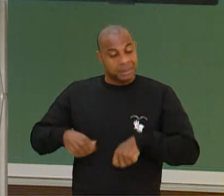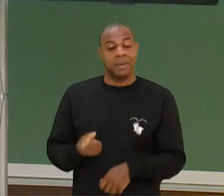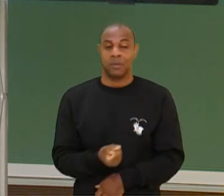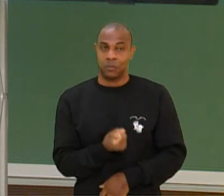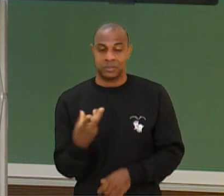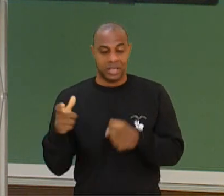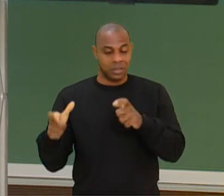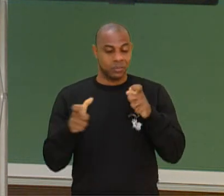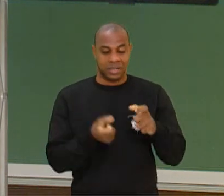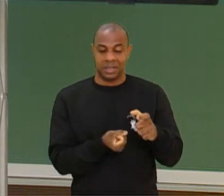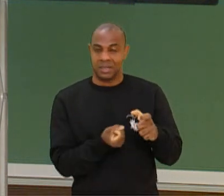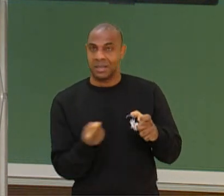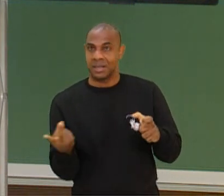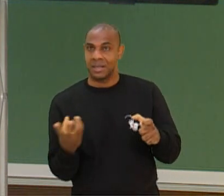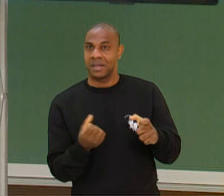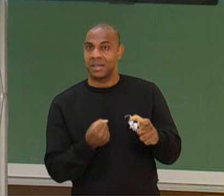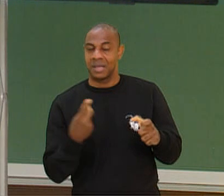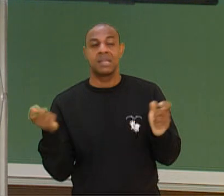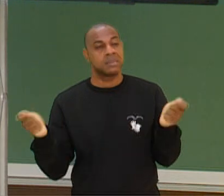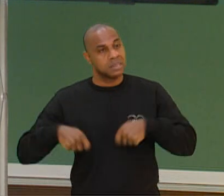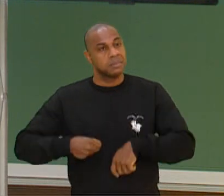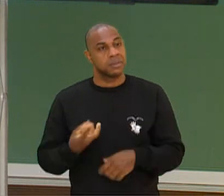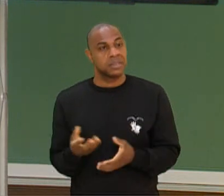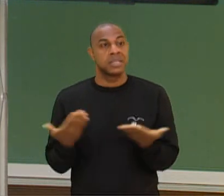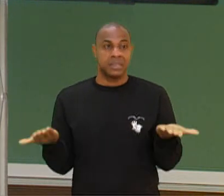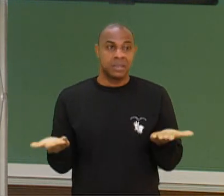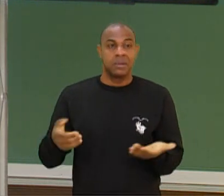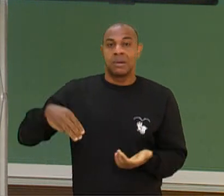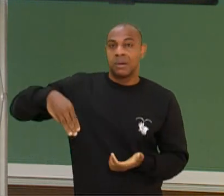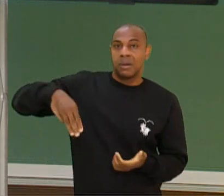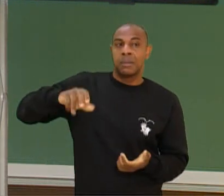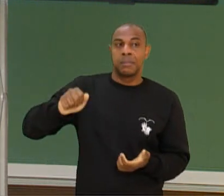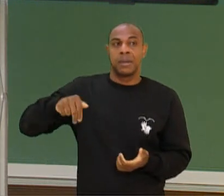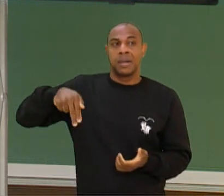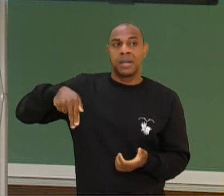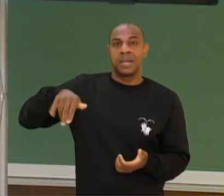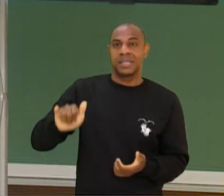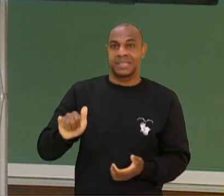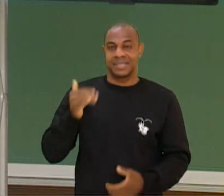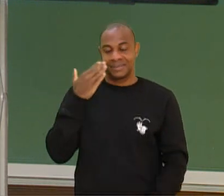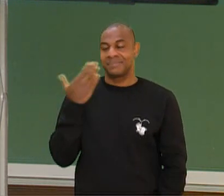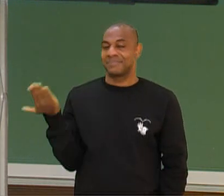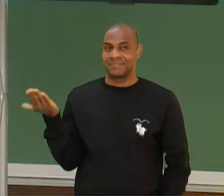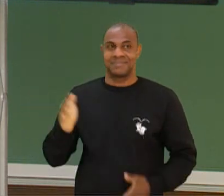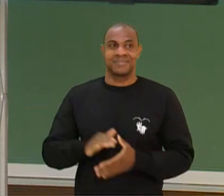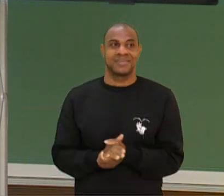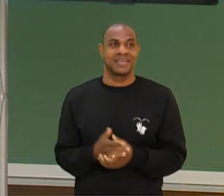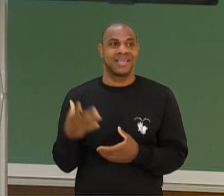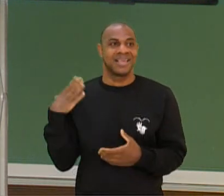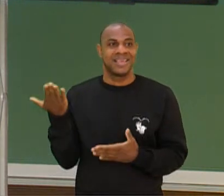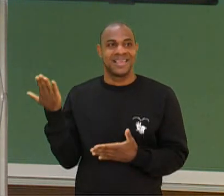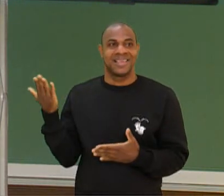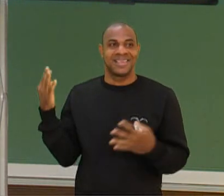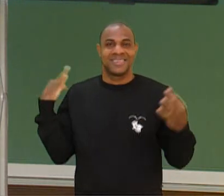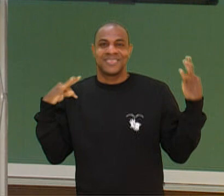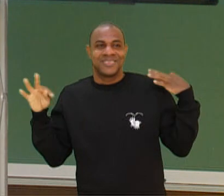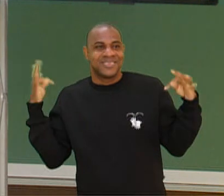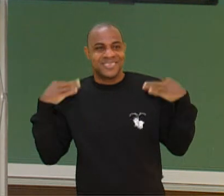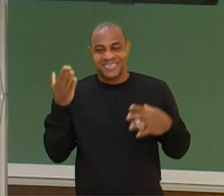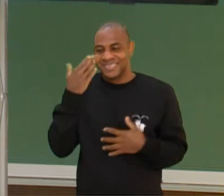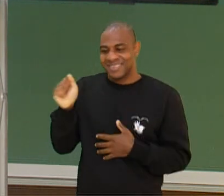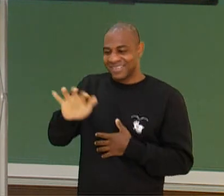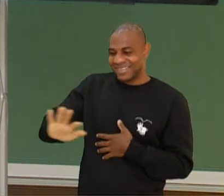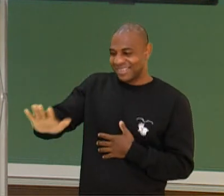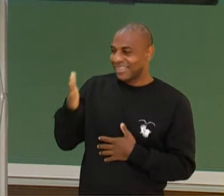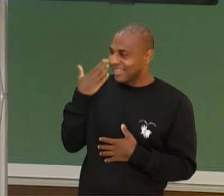né? Por isso que aqui é contável. E daí, olha aqui na figurinha, né? Na imagem, nós temos lá os turistas ali pensando, onde é que